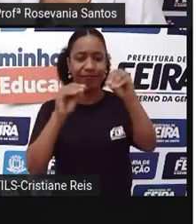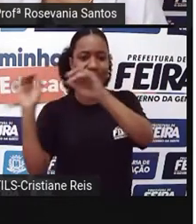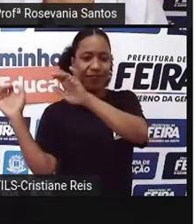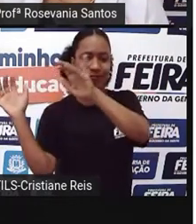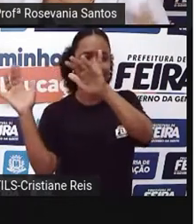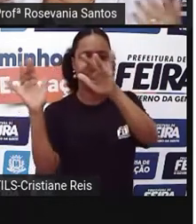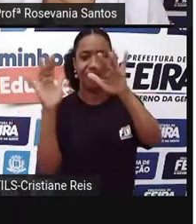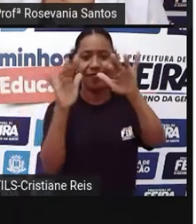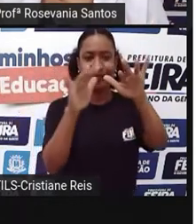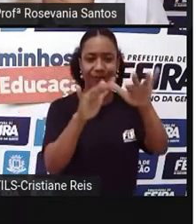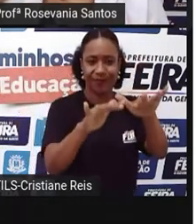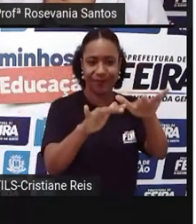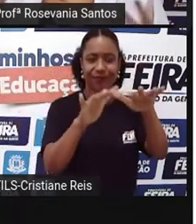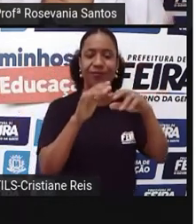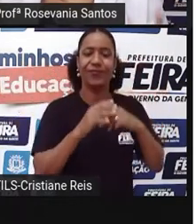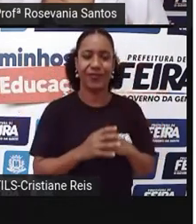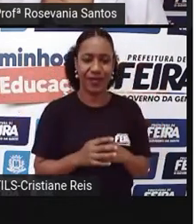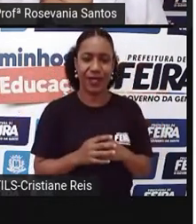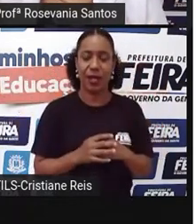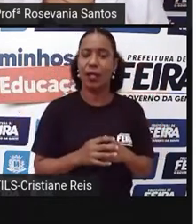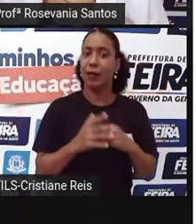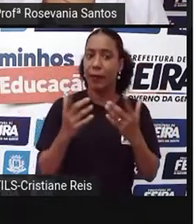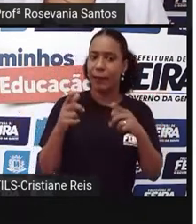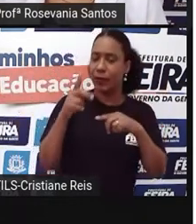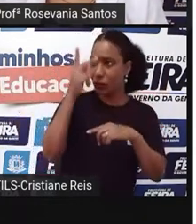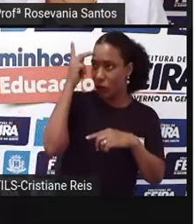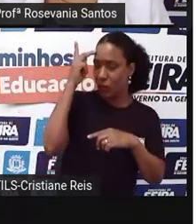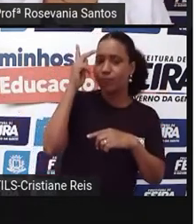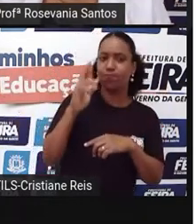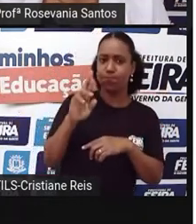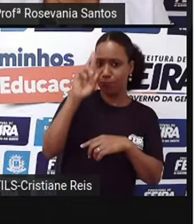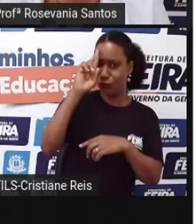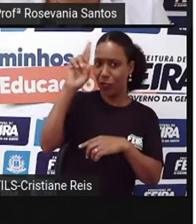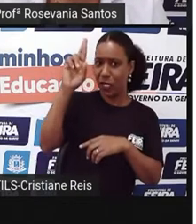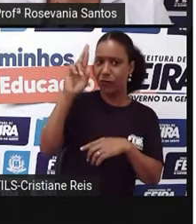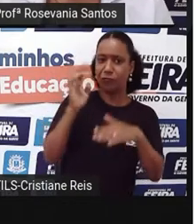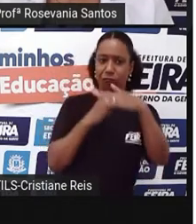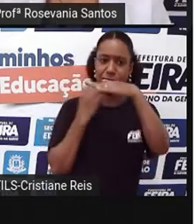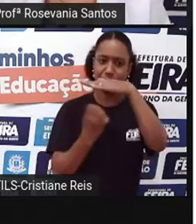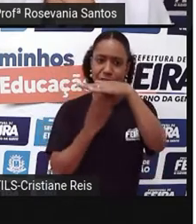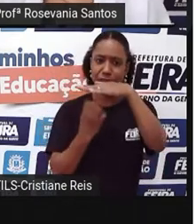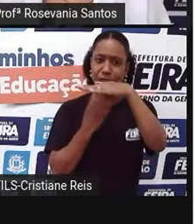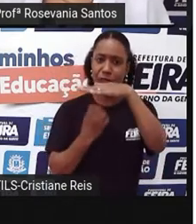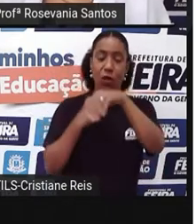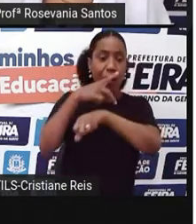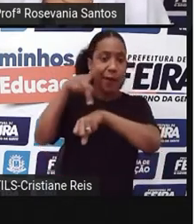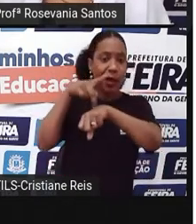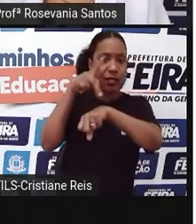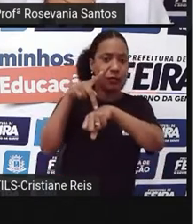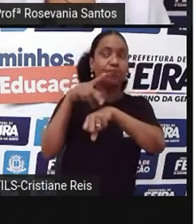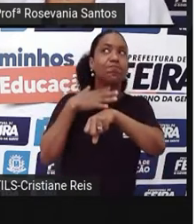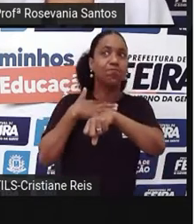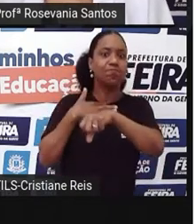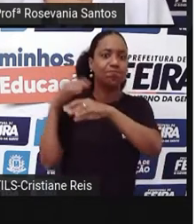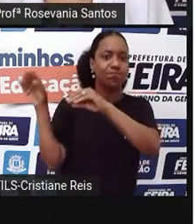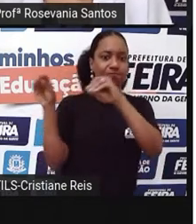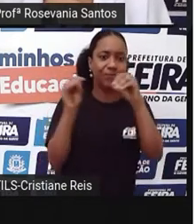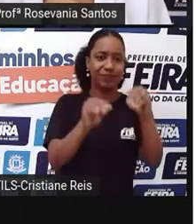mais, bora dizer assim, né, outras indústrias estrangeiras, né? Assim, começou a prestar atenção também nesse espaço